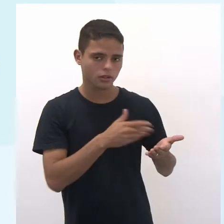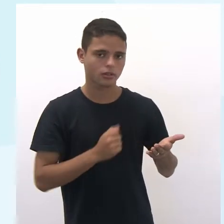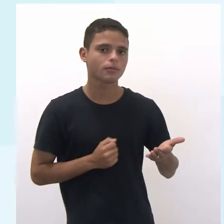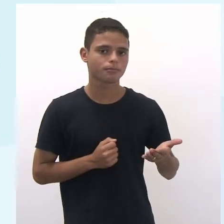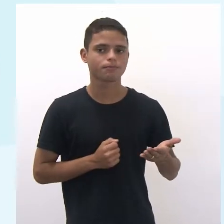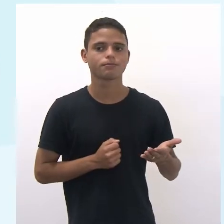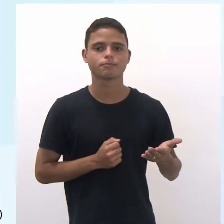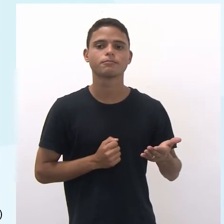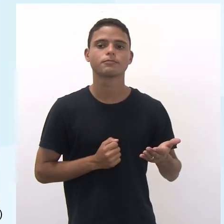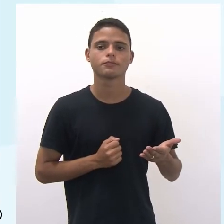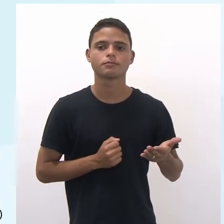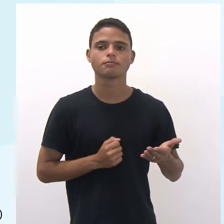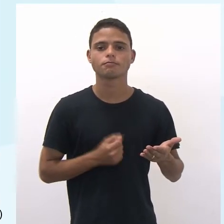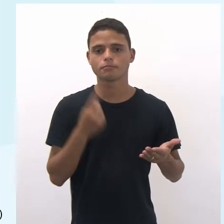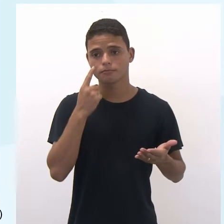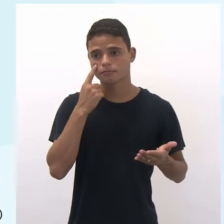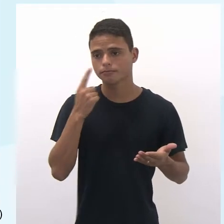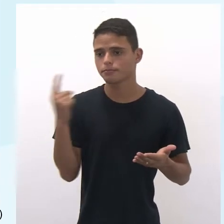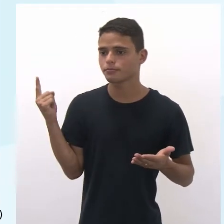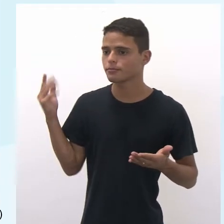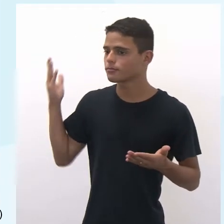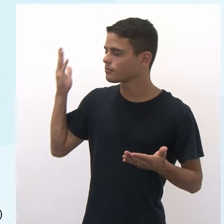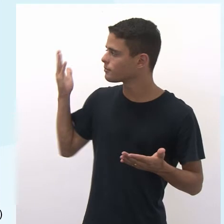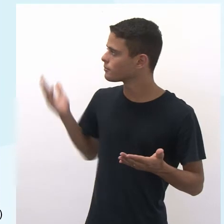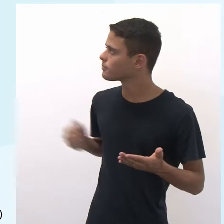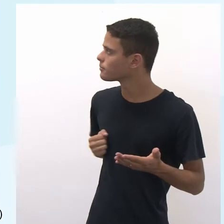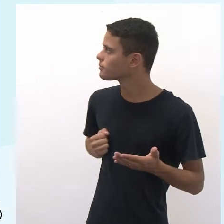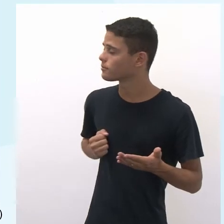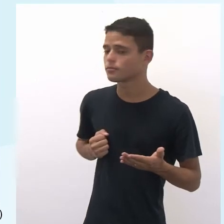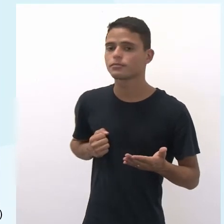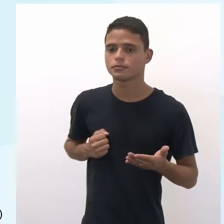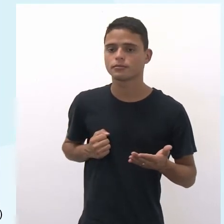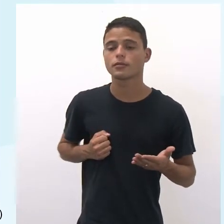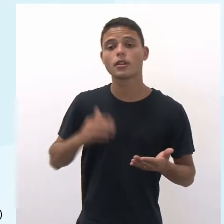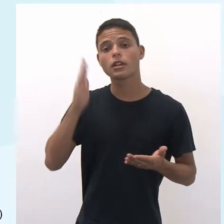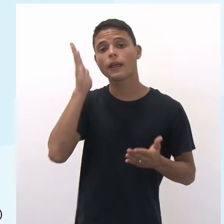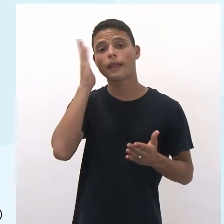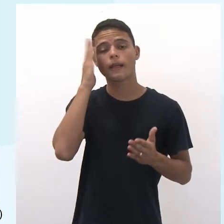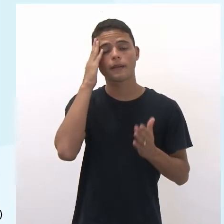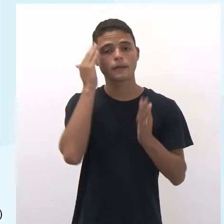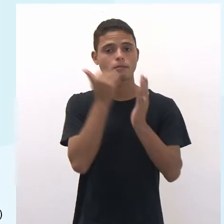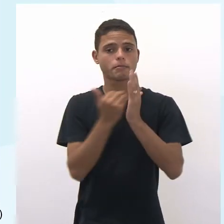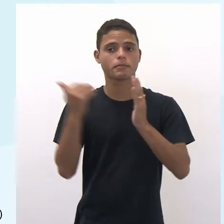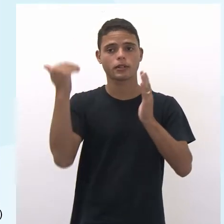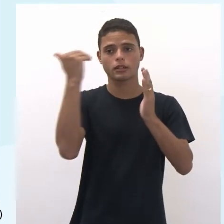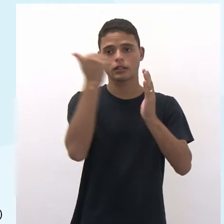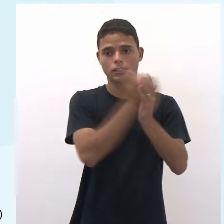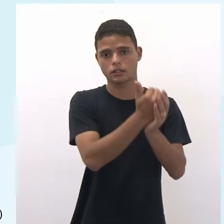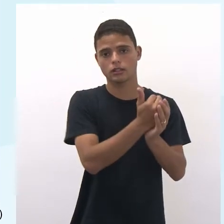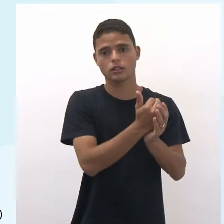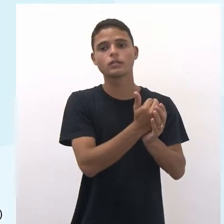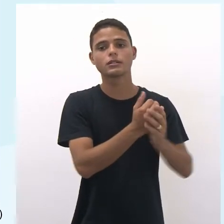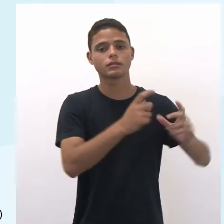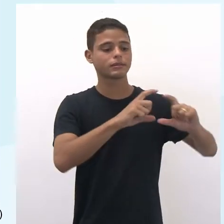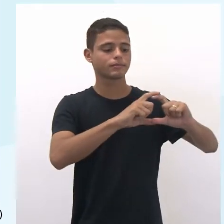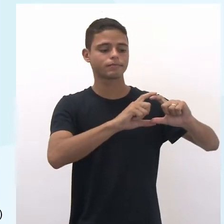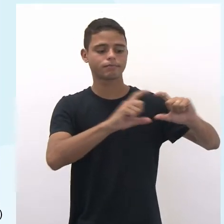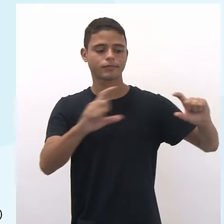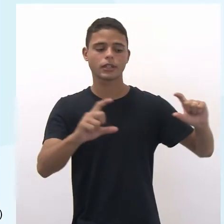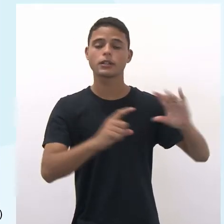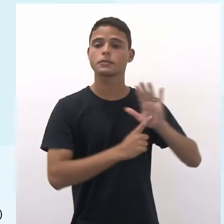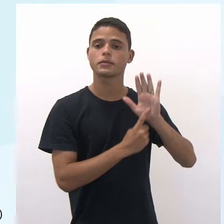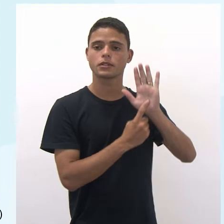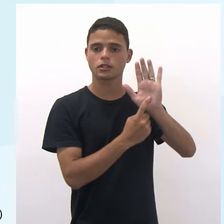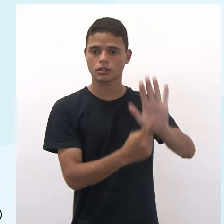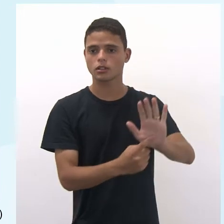Então, vamos aqui. O item Saiba Mais, ele é uma seção de